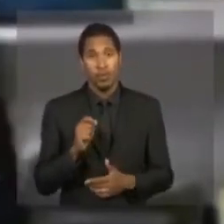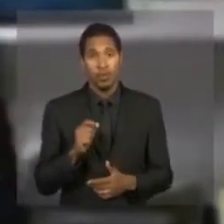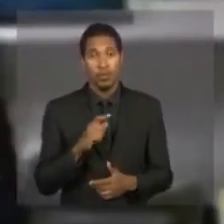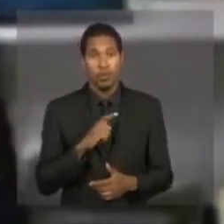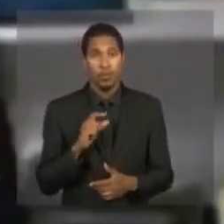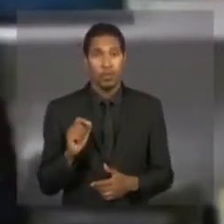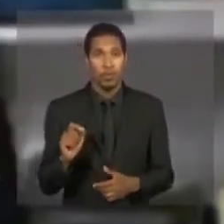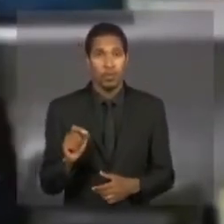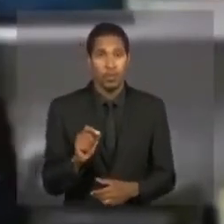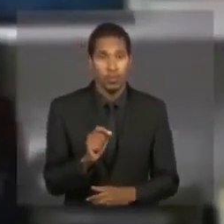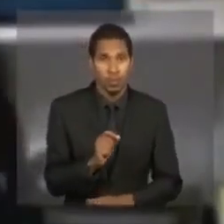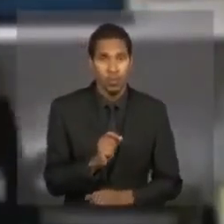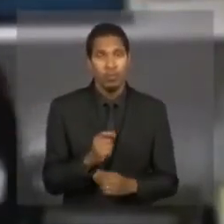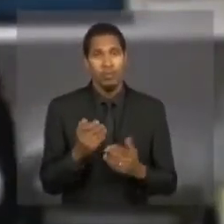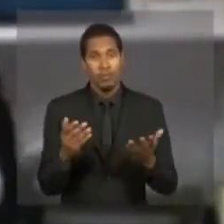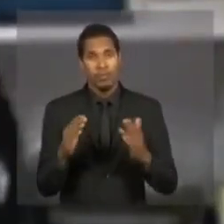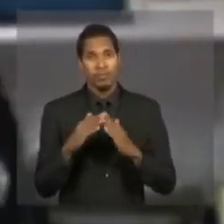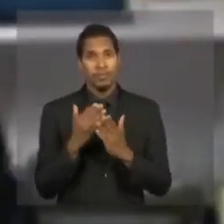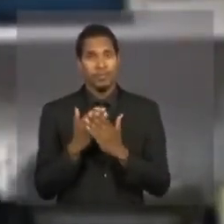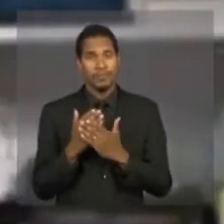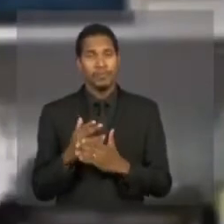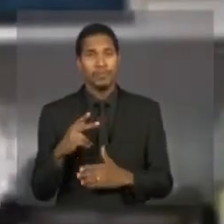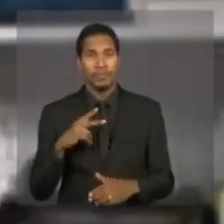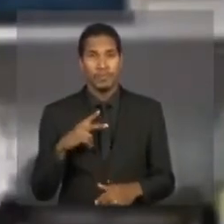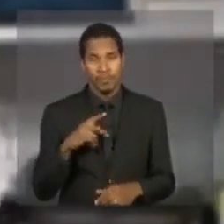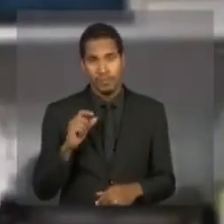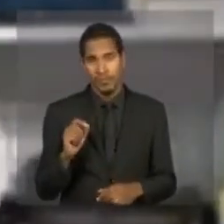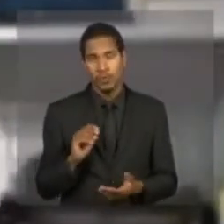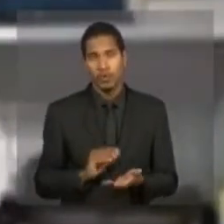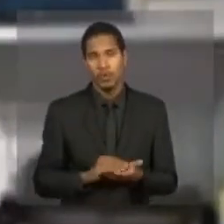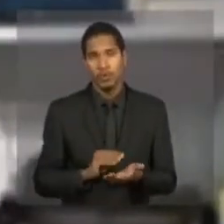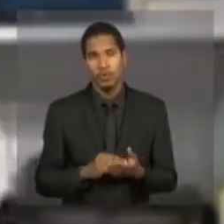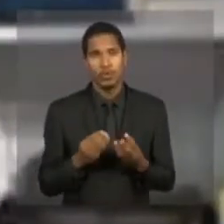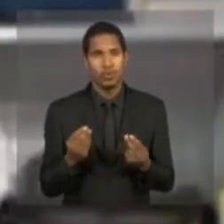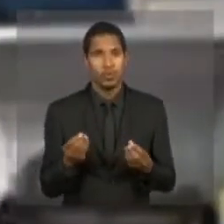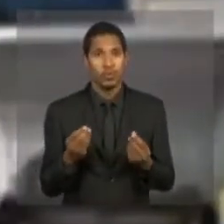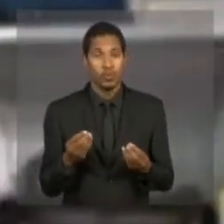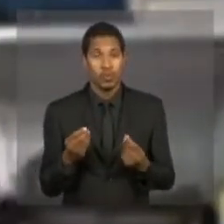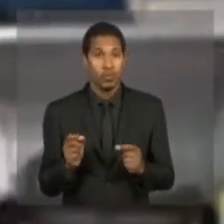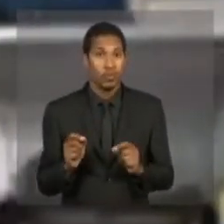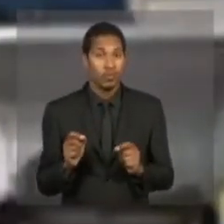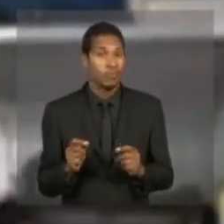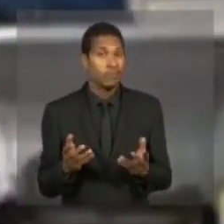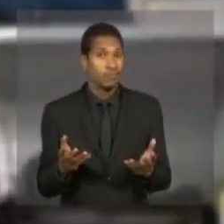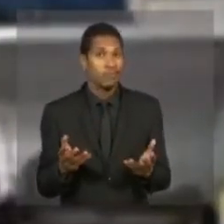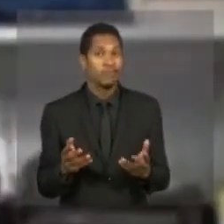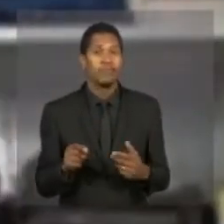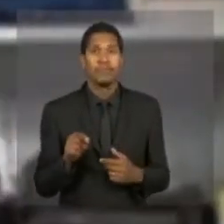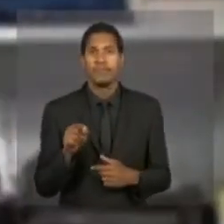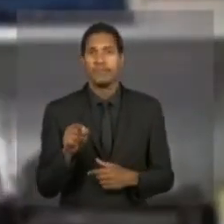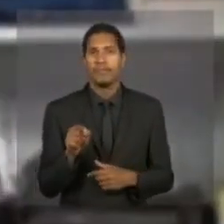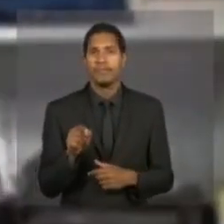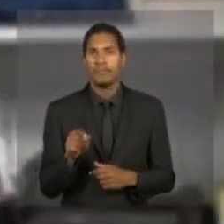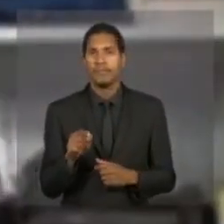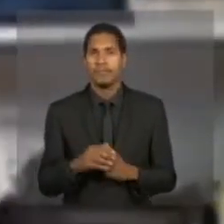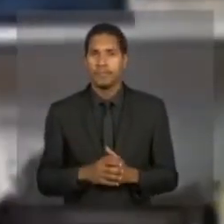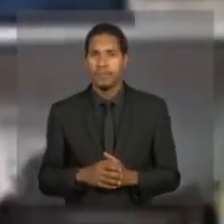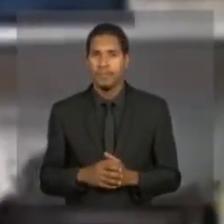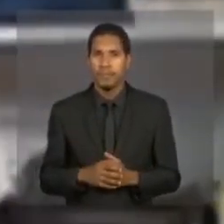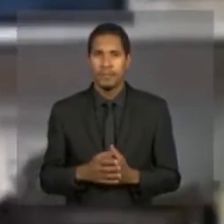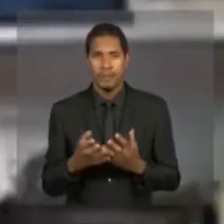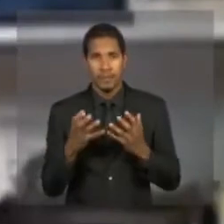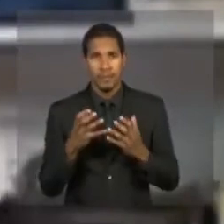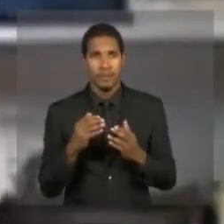criança numa escola particular por falta de vaga na rede pública. Então, só para... Eu queria